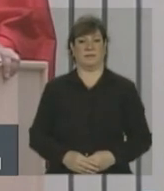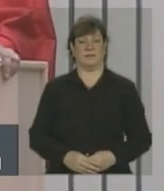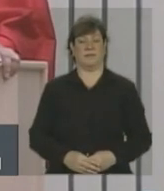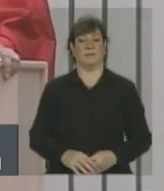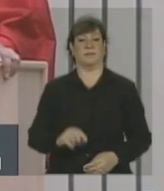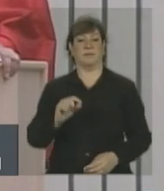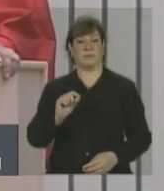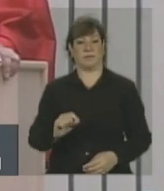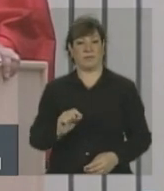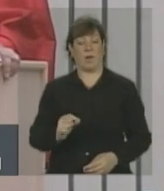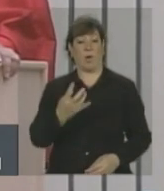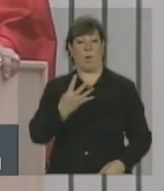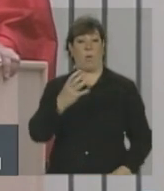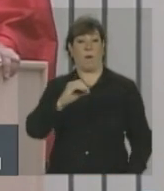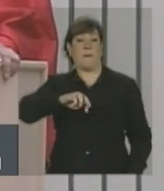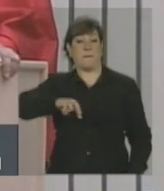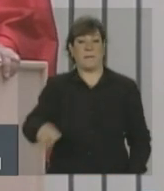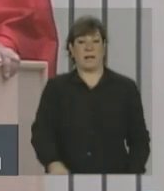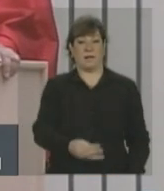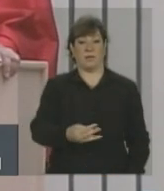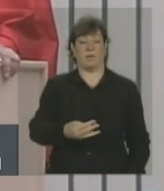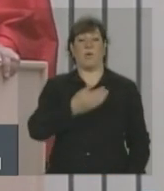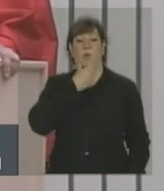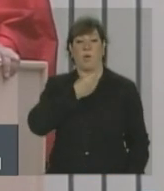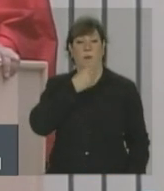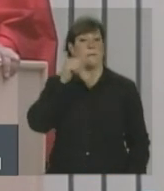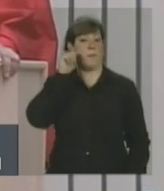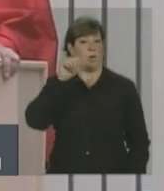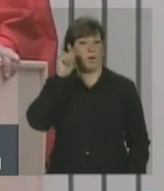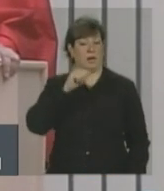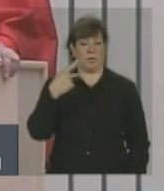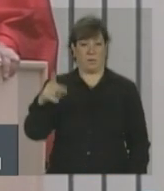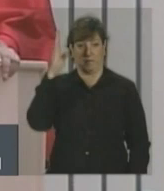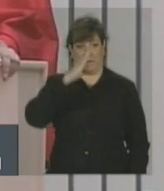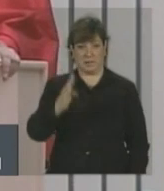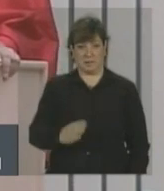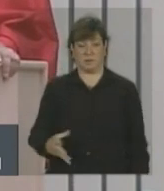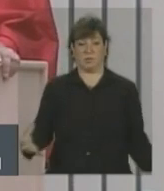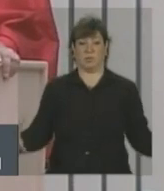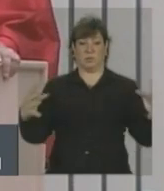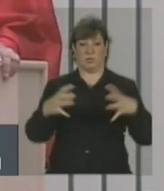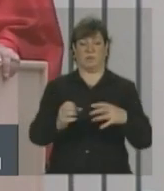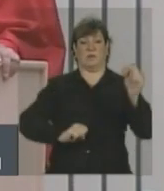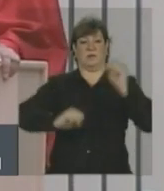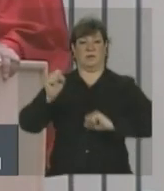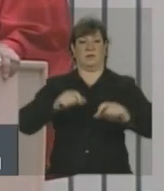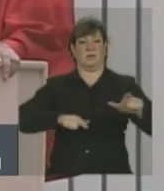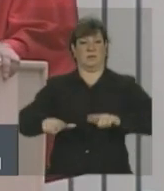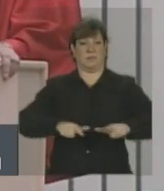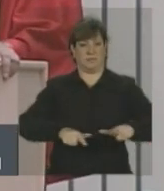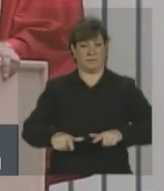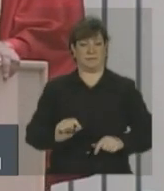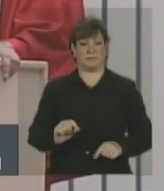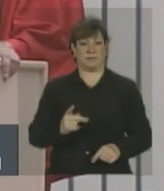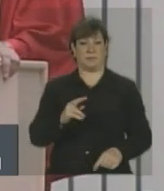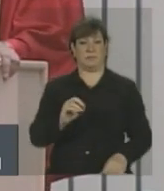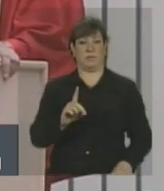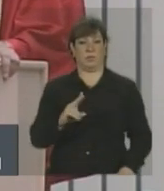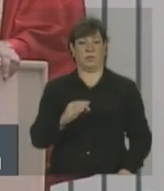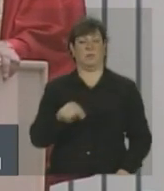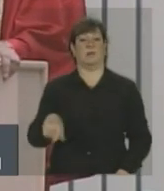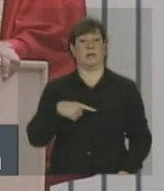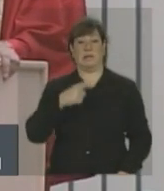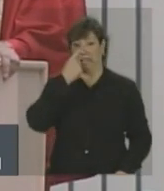40 milhões de homens e mulheres no Brasil foram incorporados à produção. Os dados da Índia também